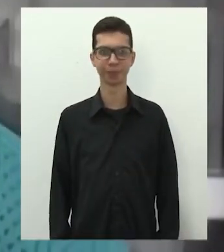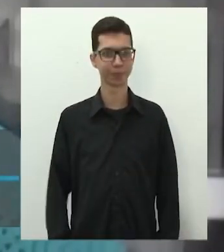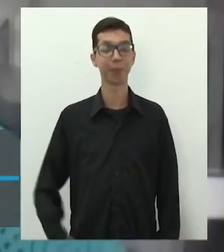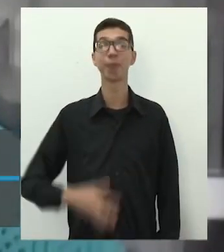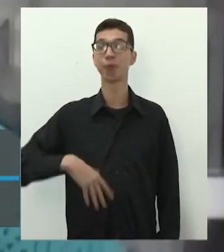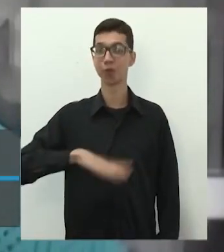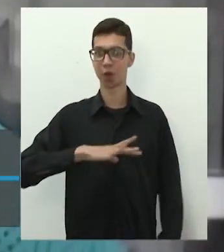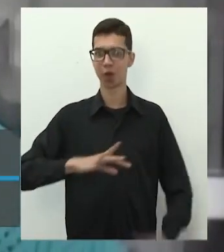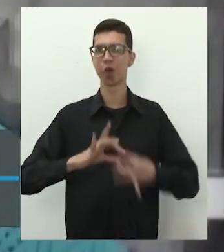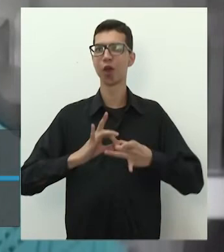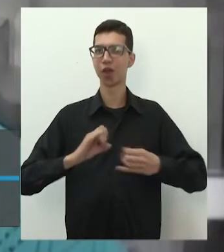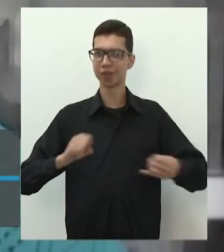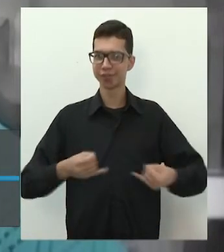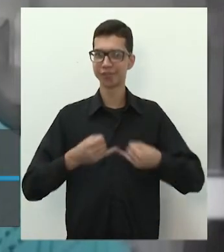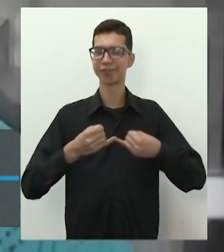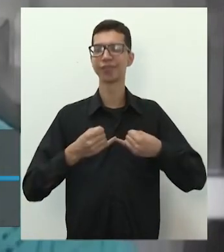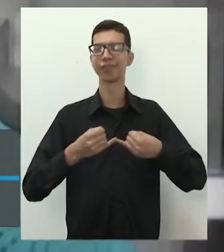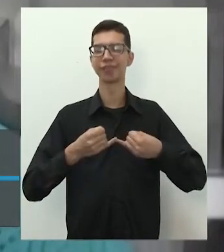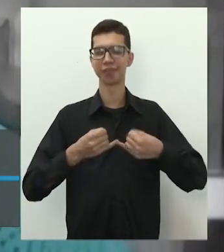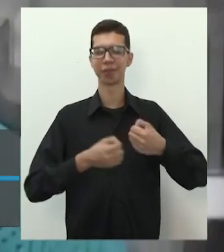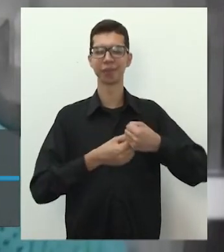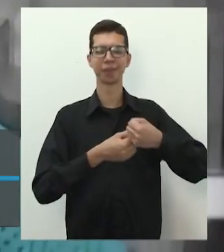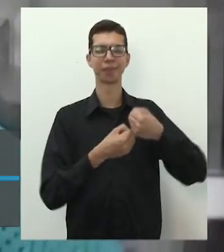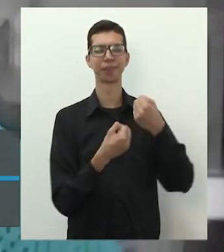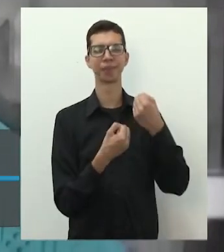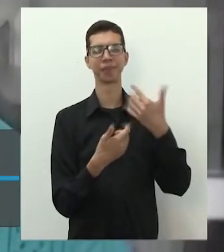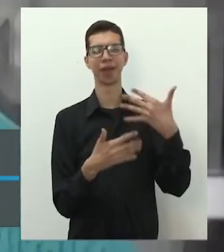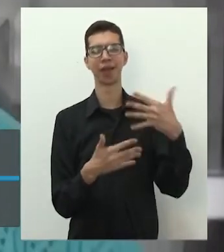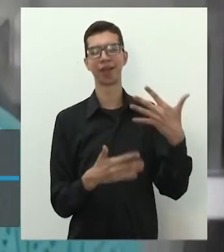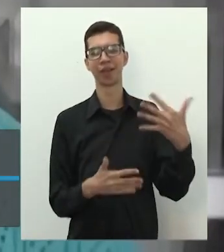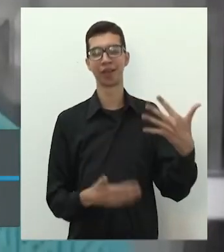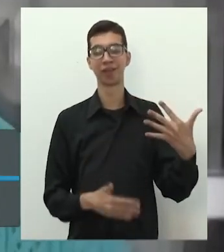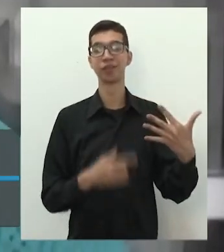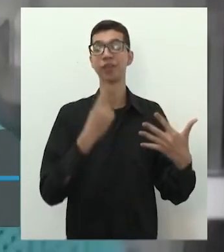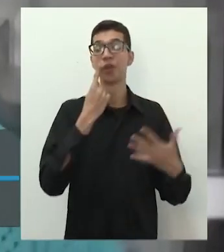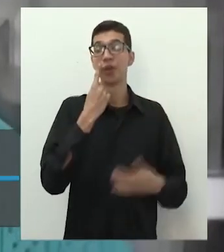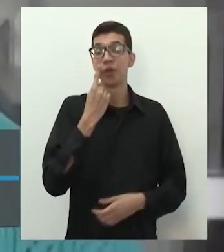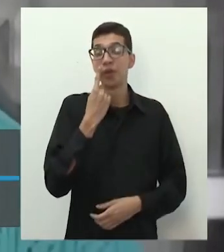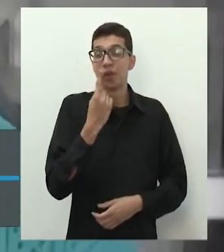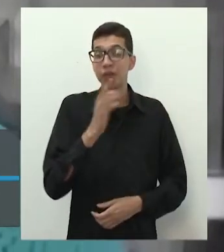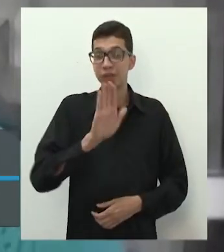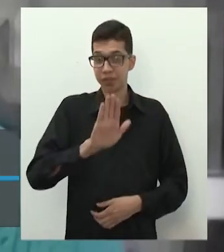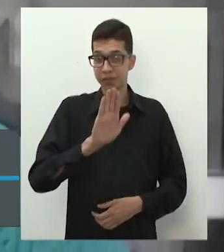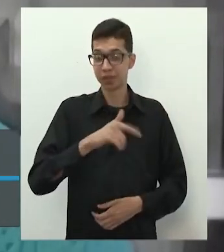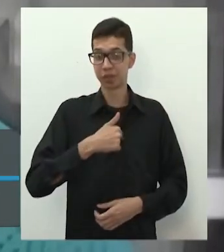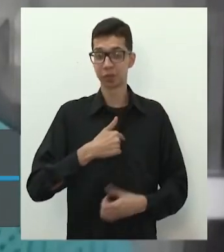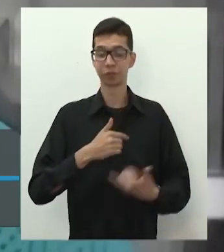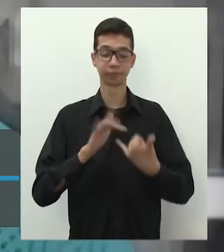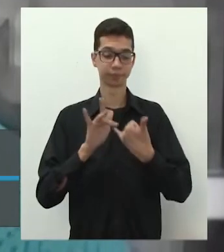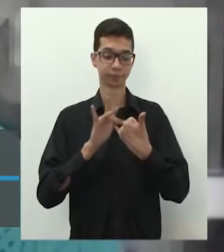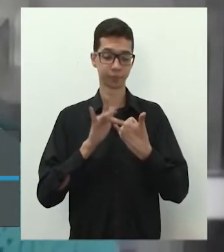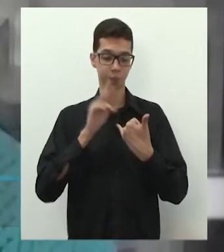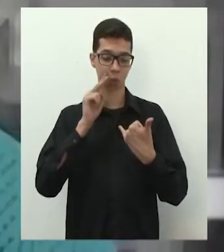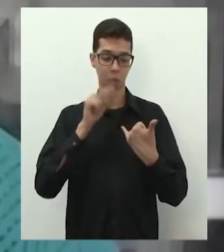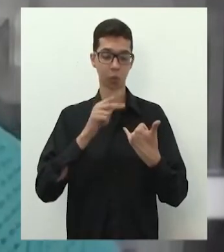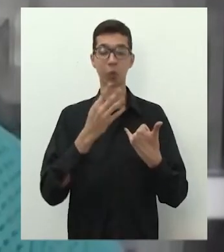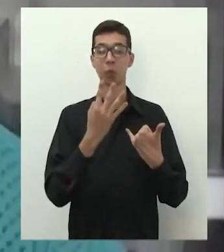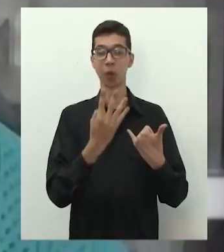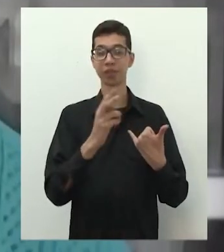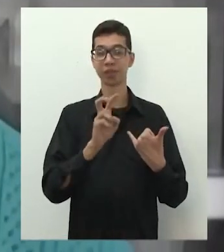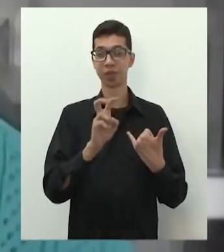endereço aí, @BenitoEbiatra, será um prazer a gente sempre conversar. Mas vamos lá, Tânia, agora eu não sei se você tem algumas perguntas,